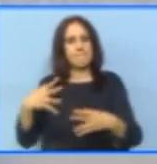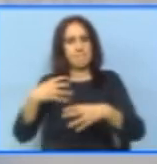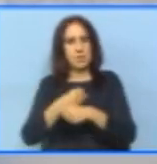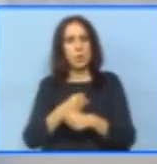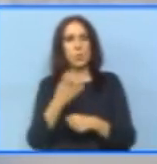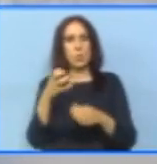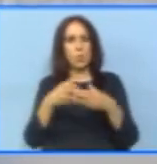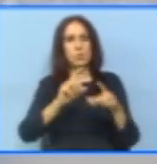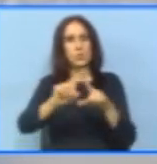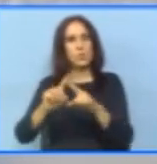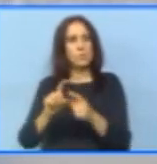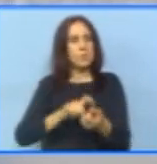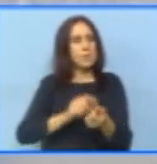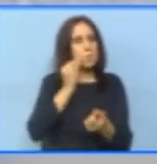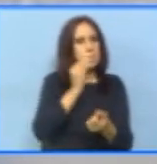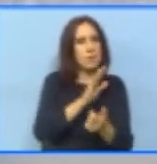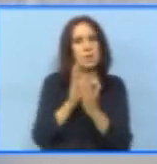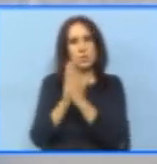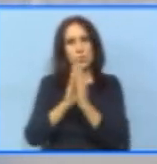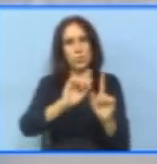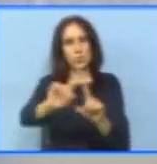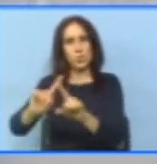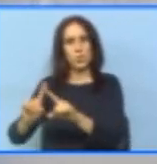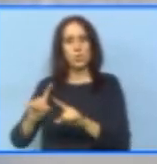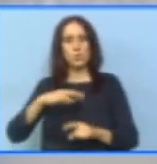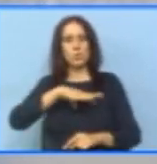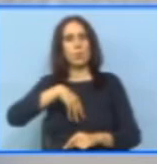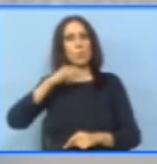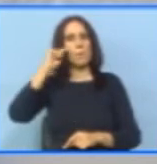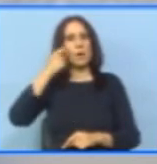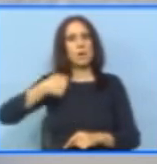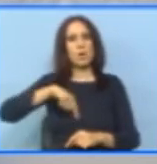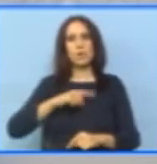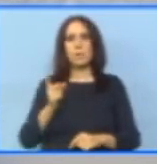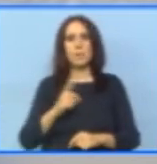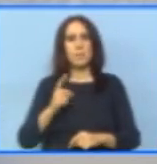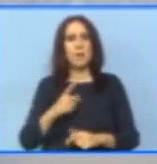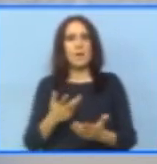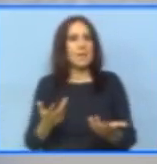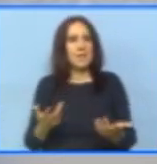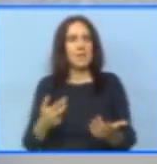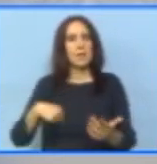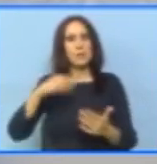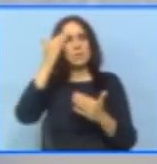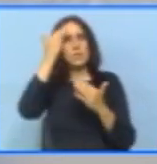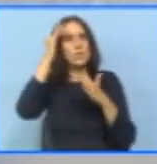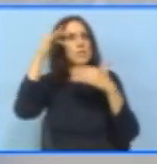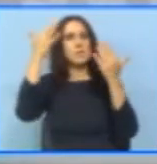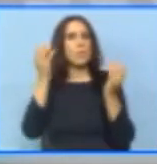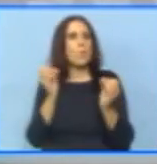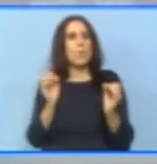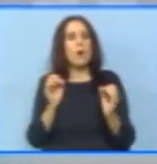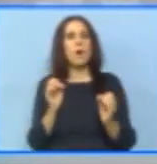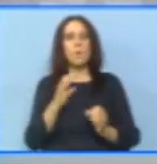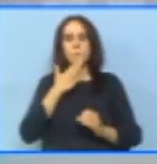por etnias, por religiões, que estão a afetar o mundo e que nós muitas vezes não temos essa consciência ou não fazemos